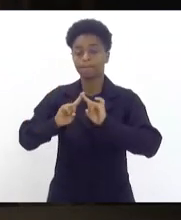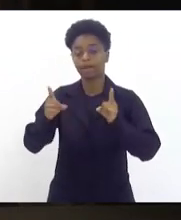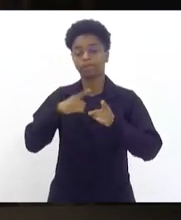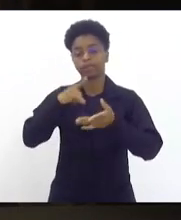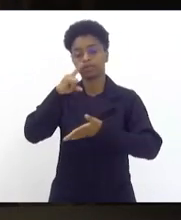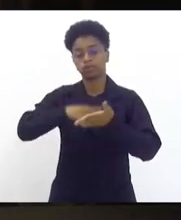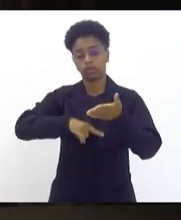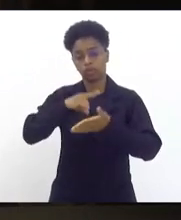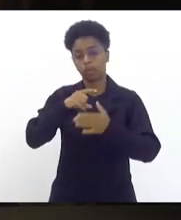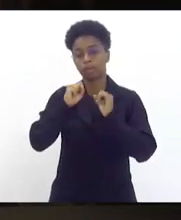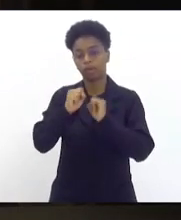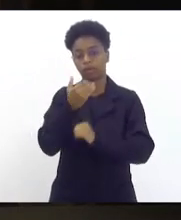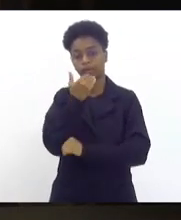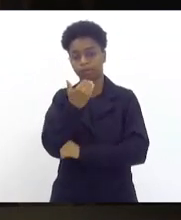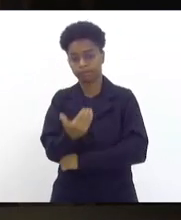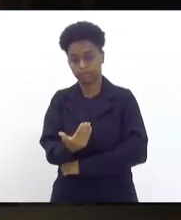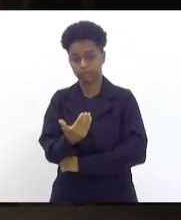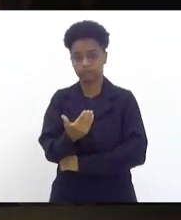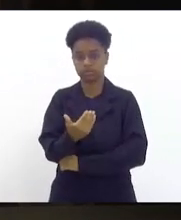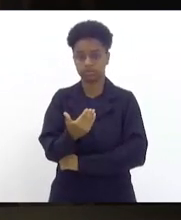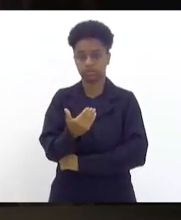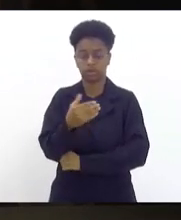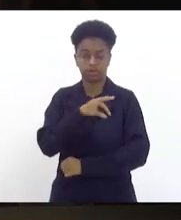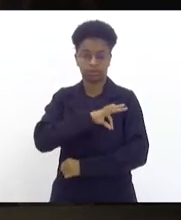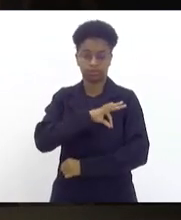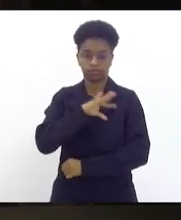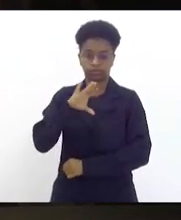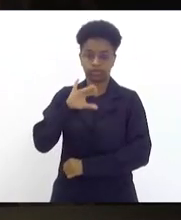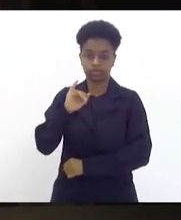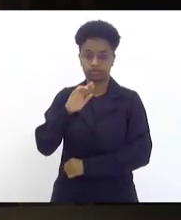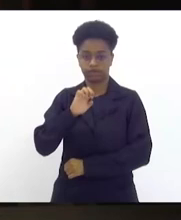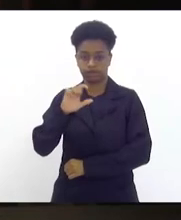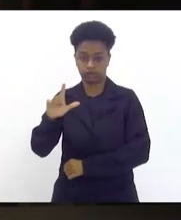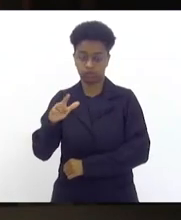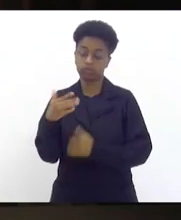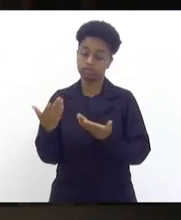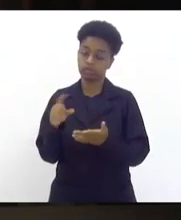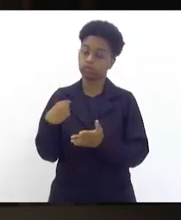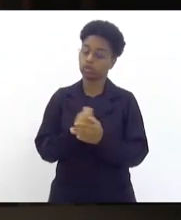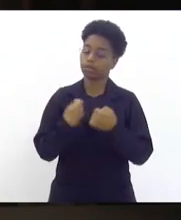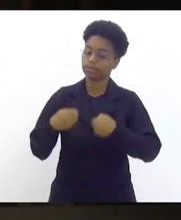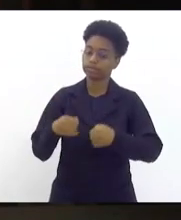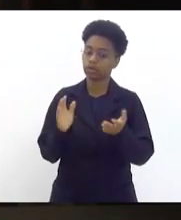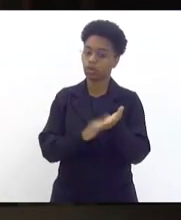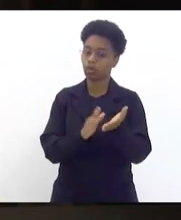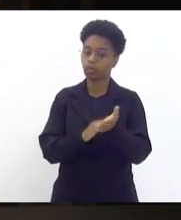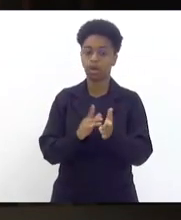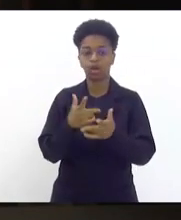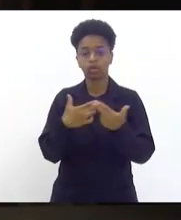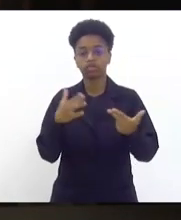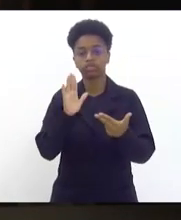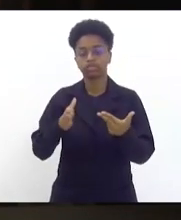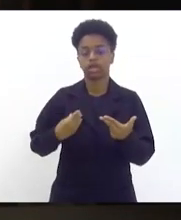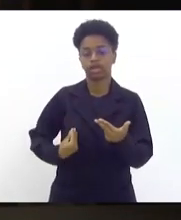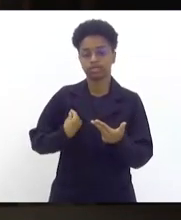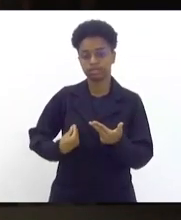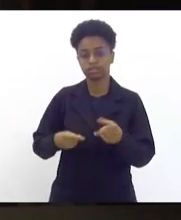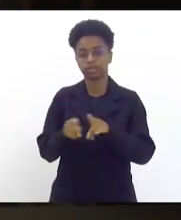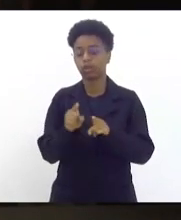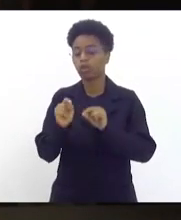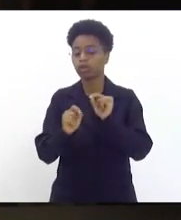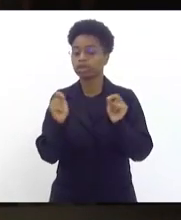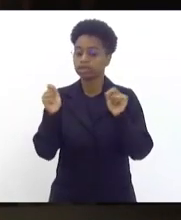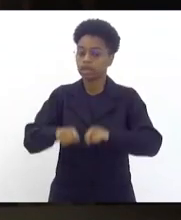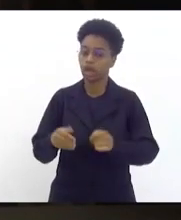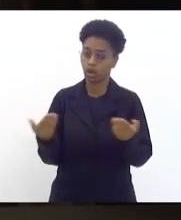podem ser solicitados pela Polícia Civil Então vamos cobrar do que já existe do que pode ser feito